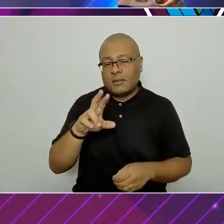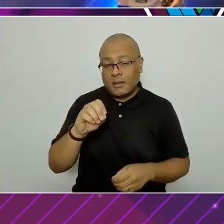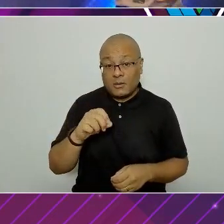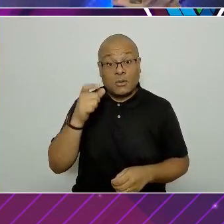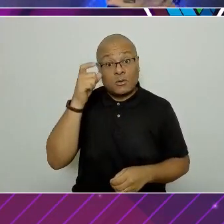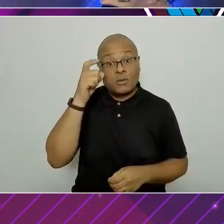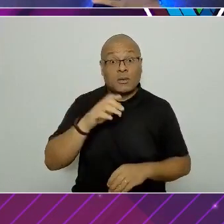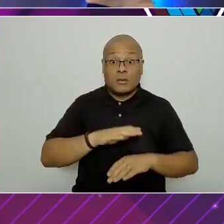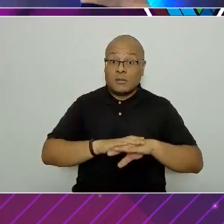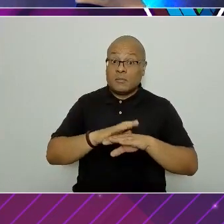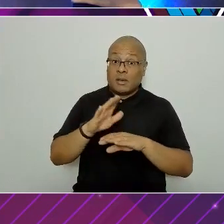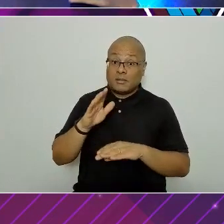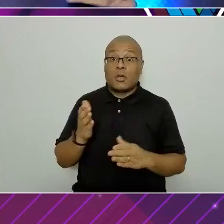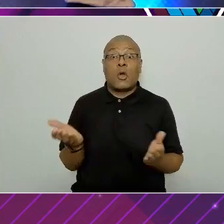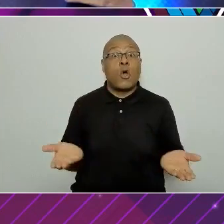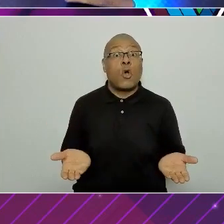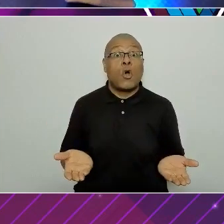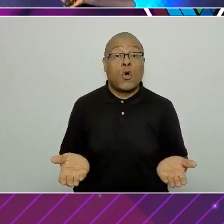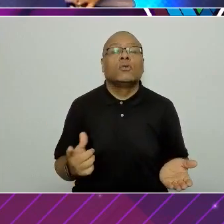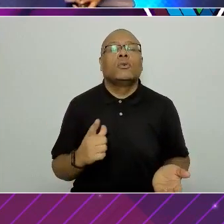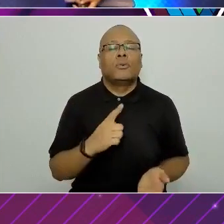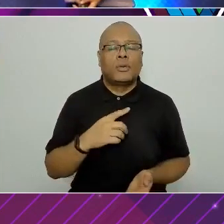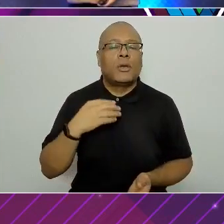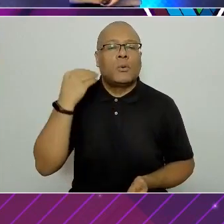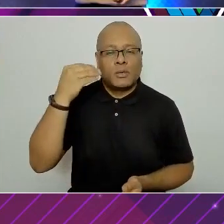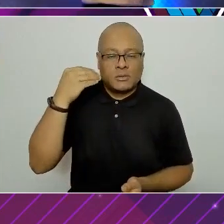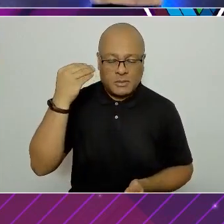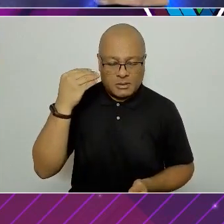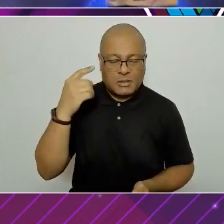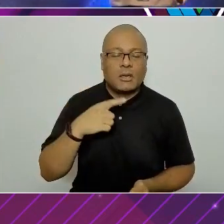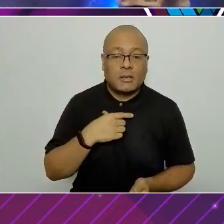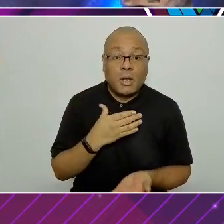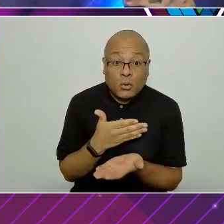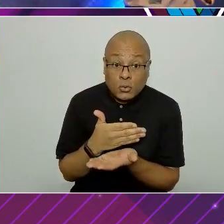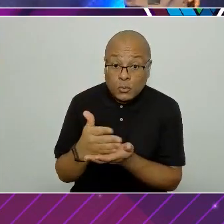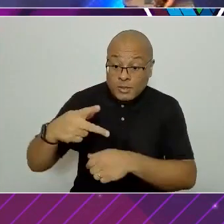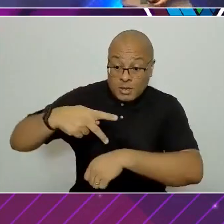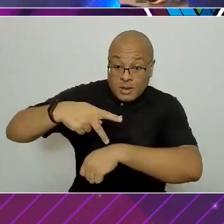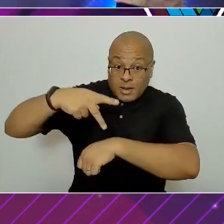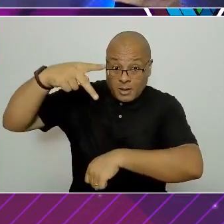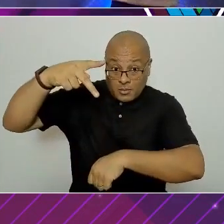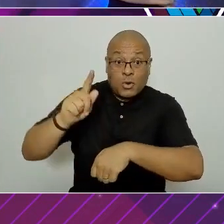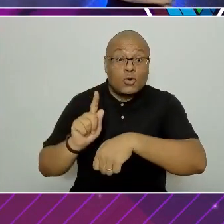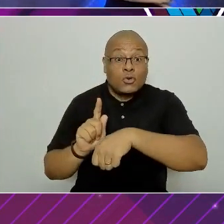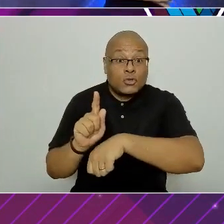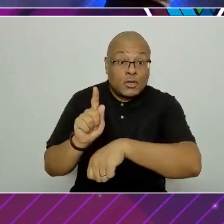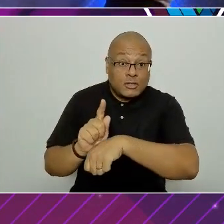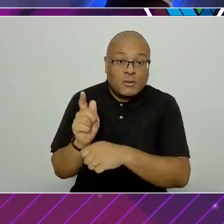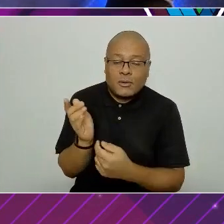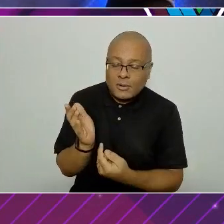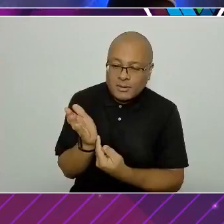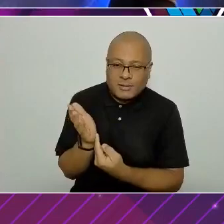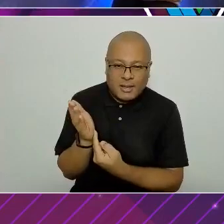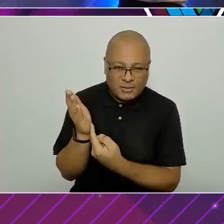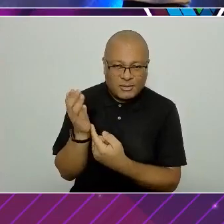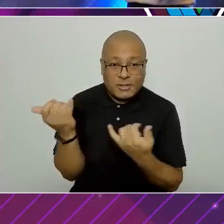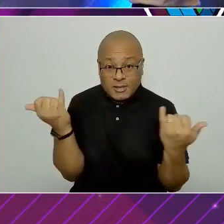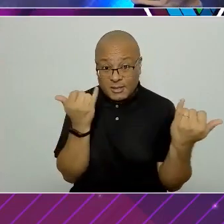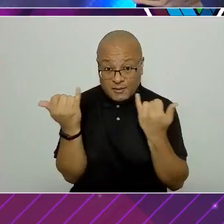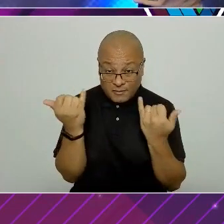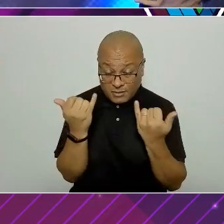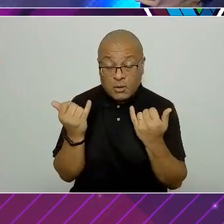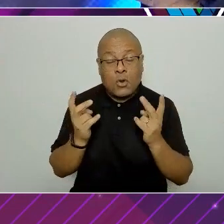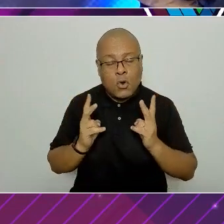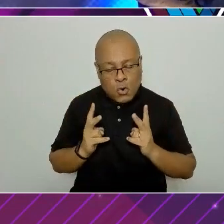interesse. E hoje eu tenho me especializado, eu estou iniciando uma pós em gestão de tecnologia da informação, para intensificar e continuar